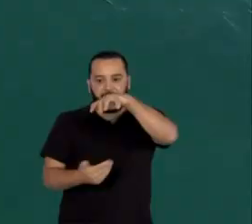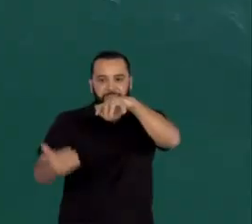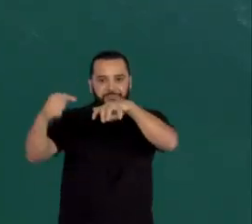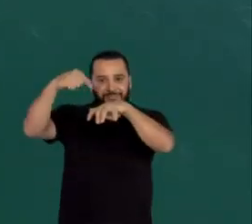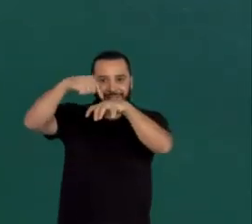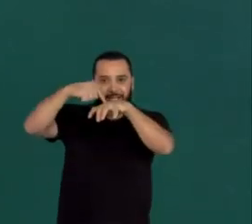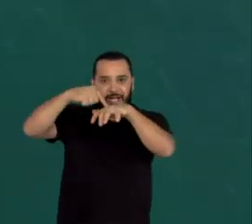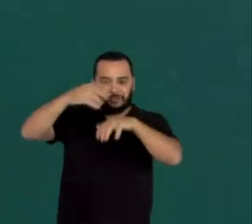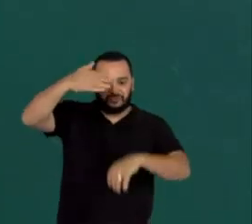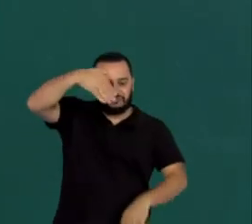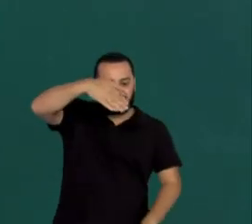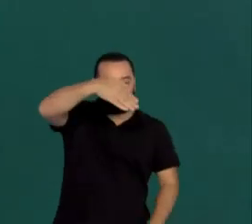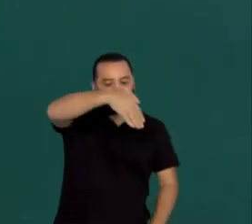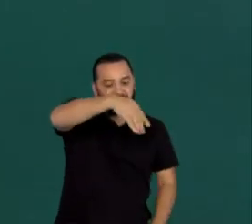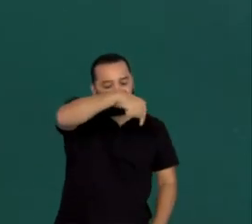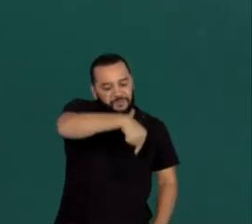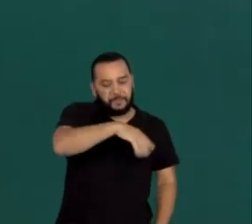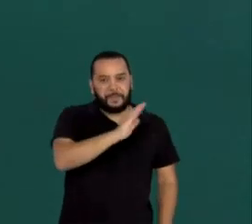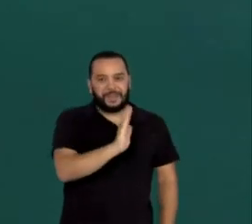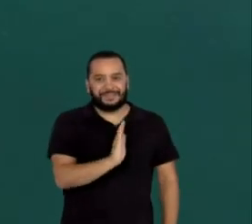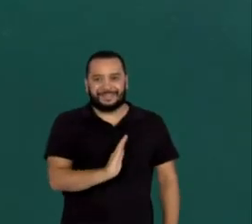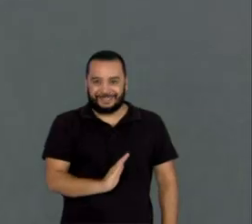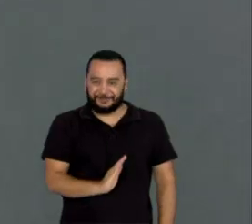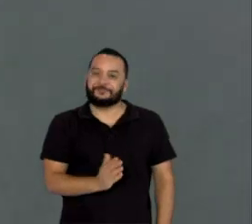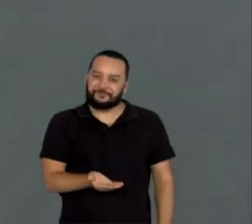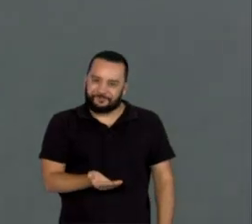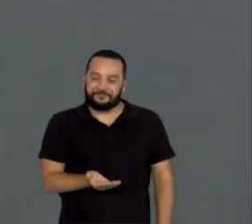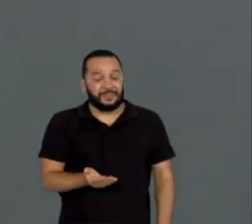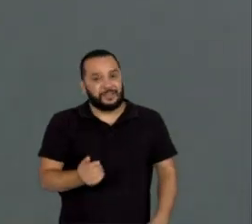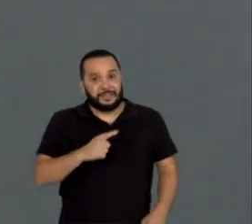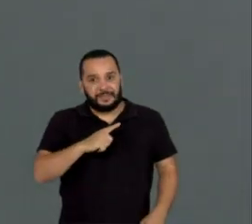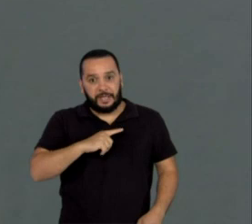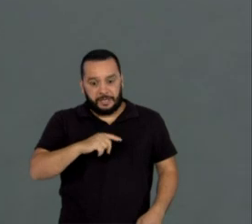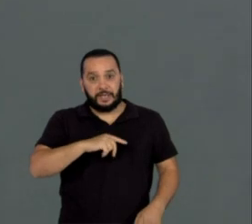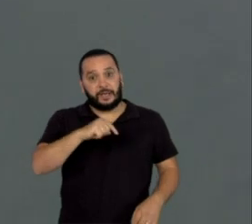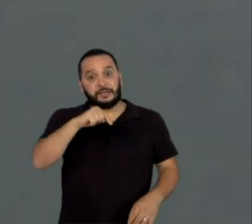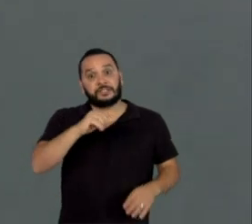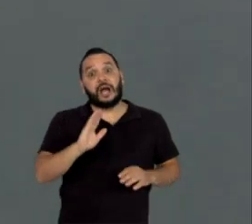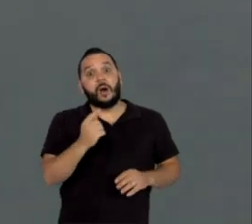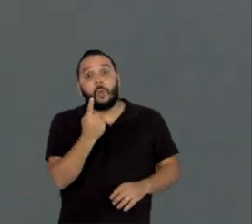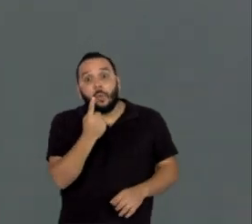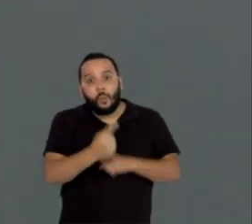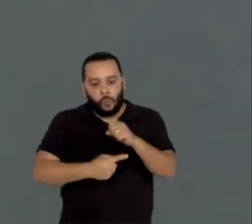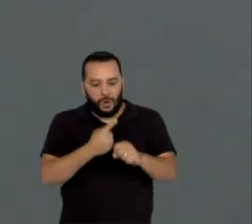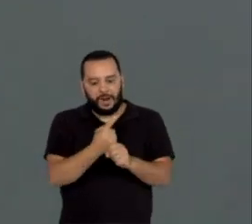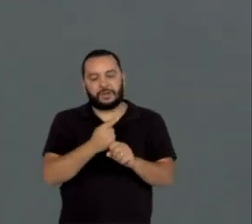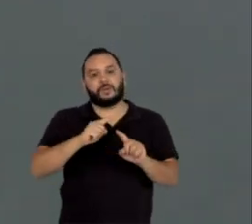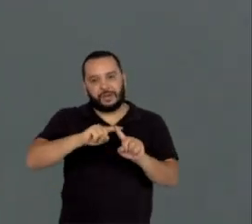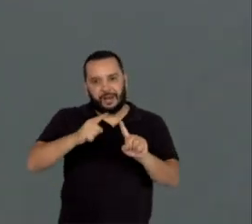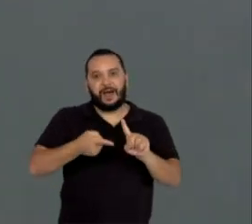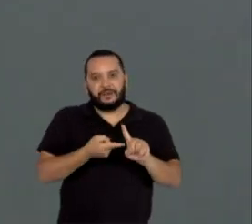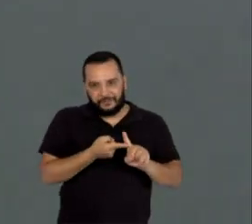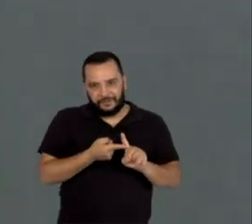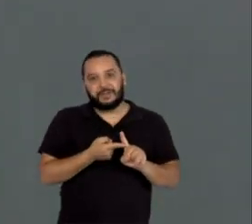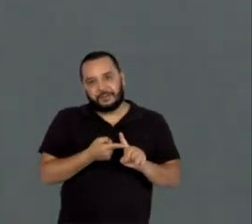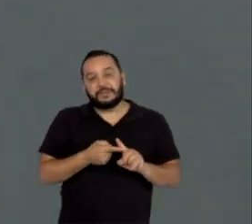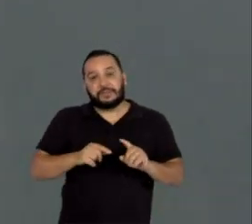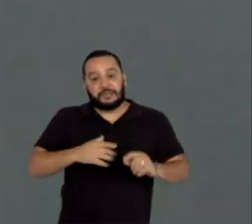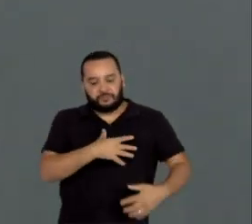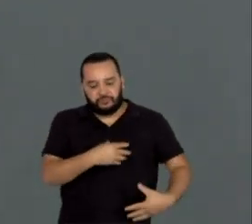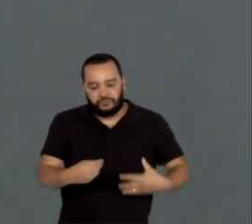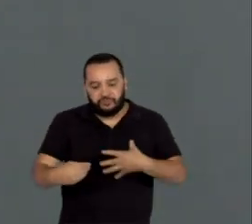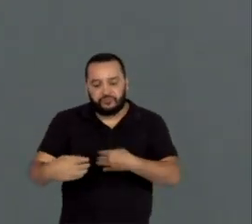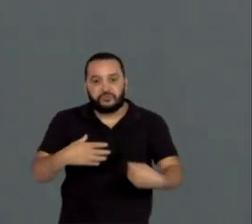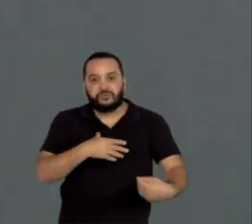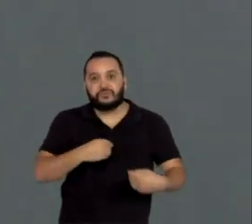cerca de 1 ano no ventre. O país é área de reprodução das baleias. É na pequena cidade